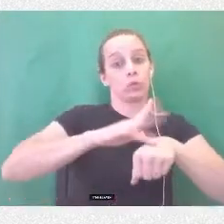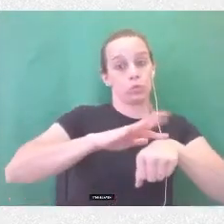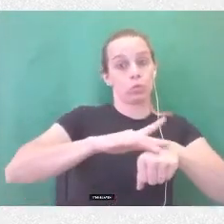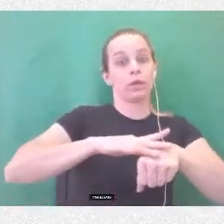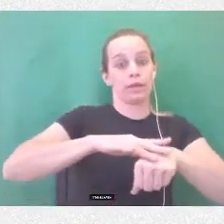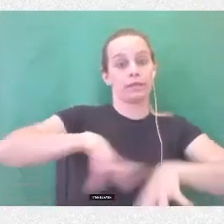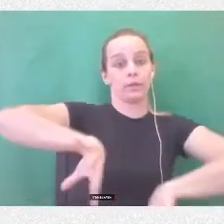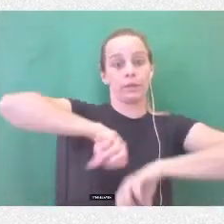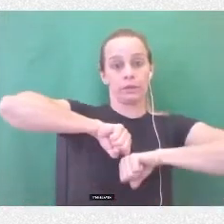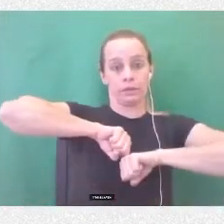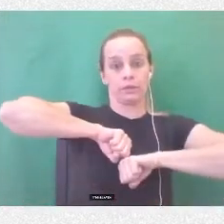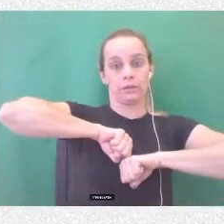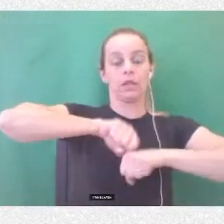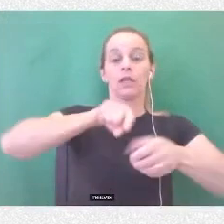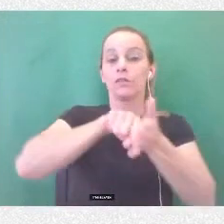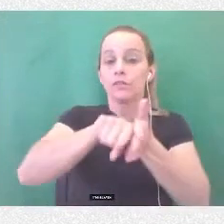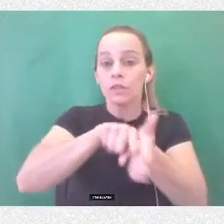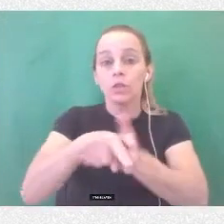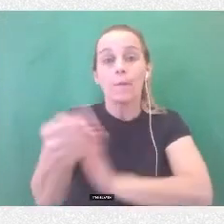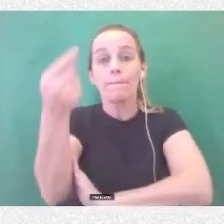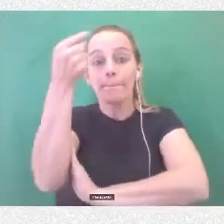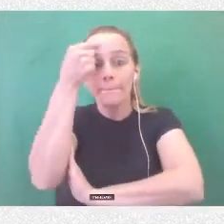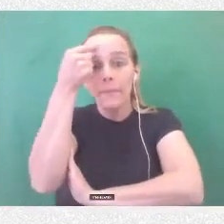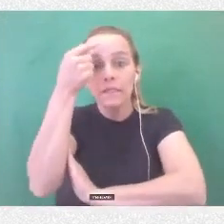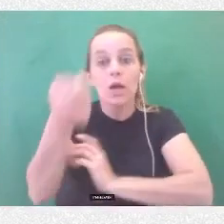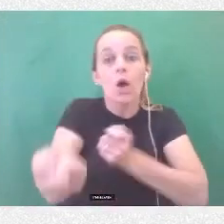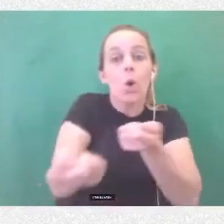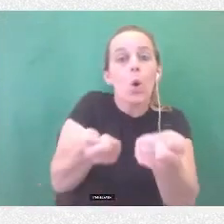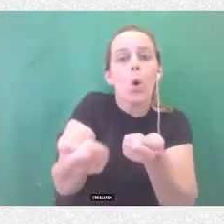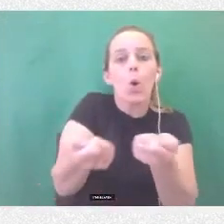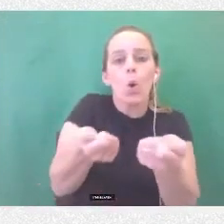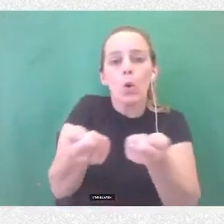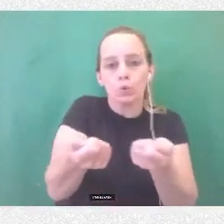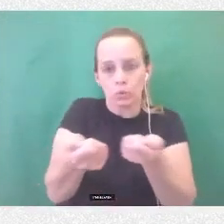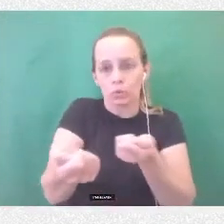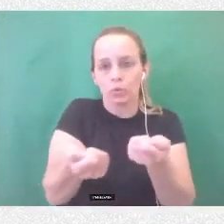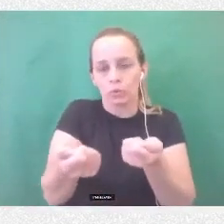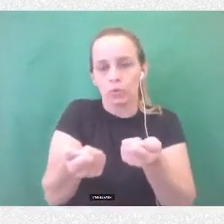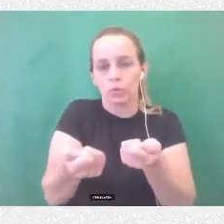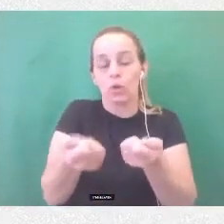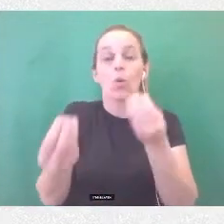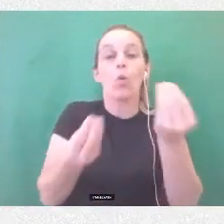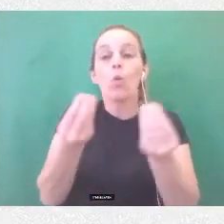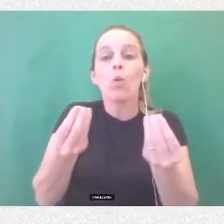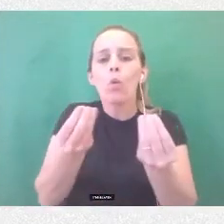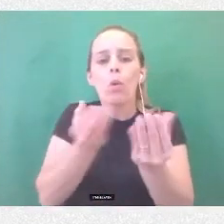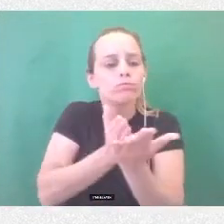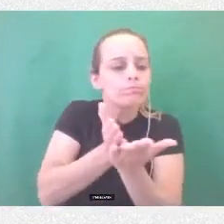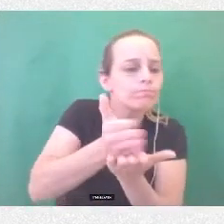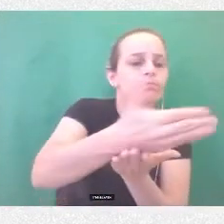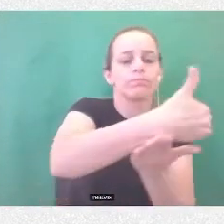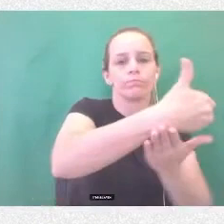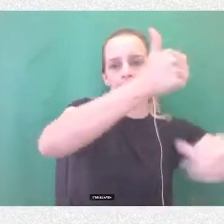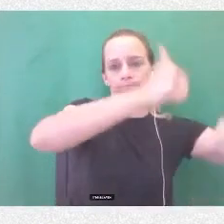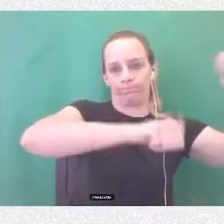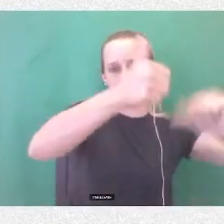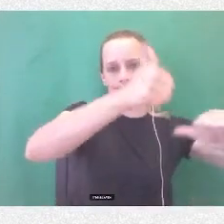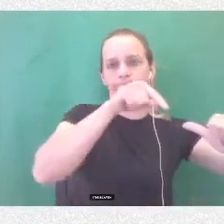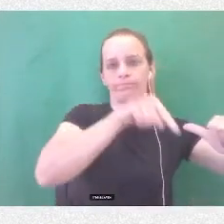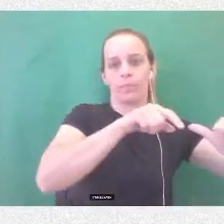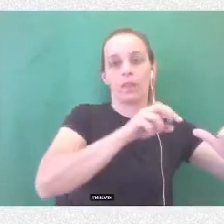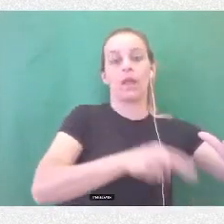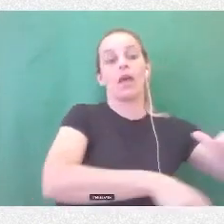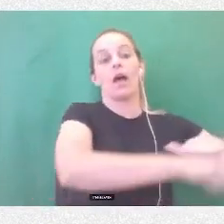investigadores pensaram de antemão para controlar esses potenciais vieses aí para análise. Então, provavelmente nós vamos ter um resultado